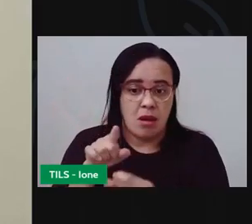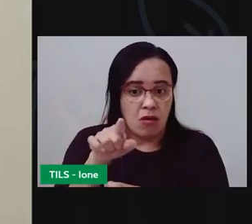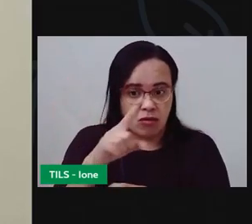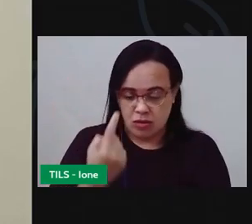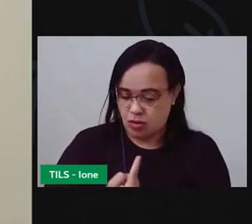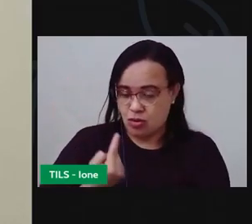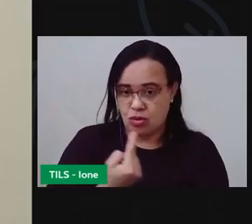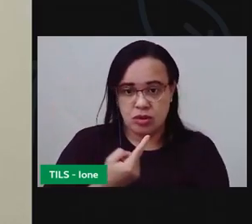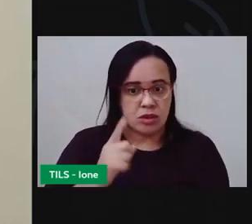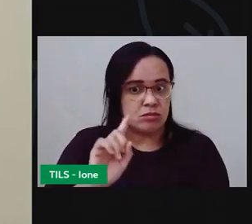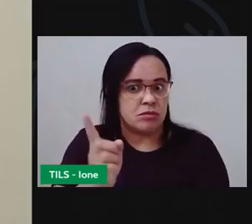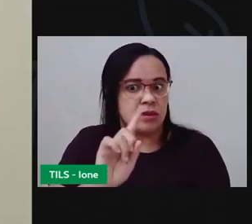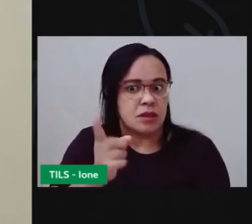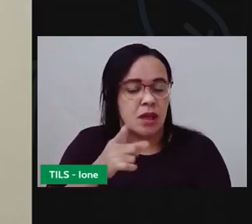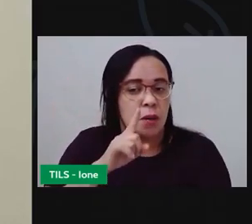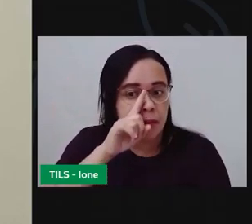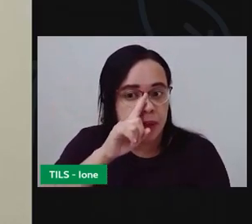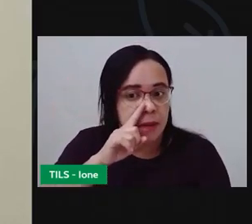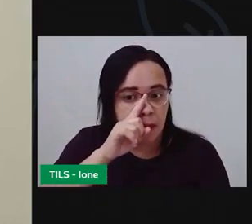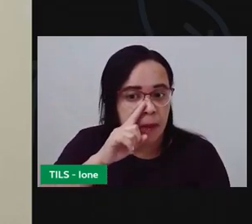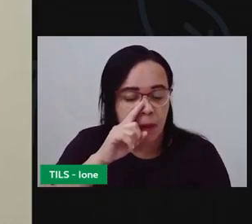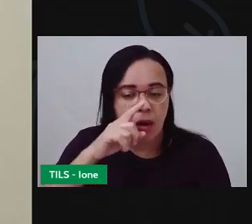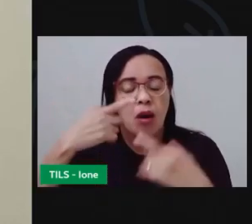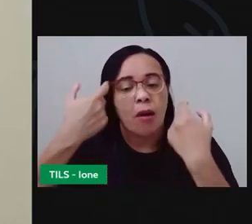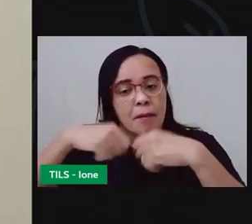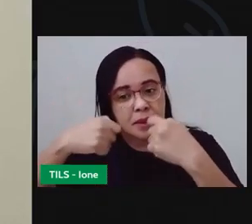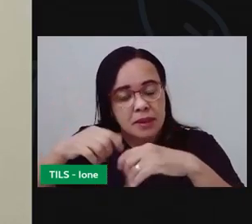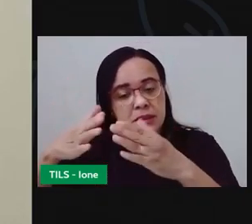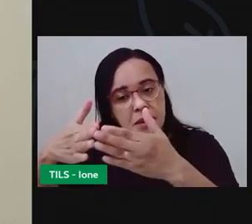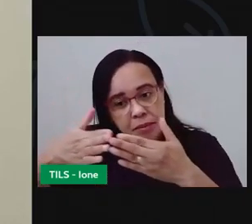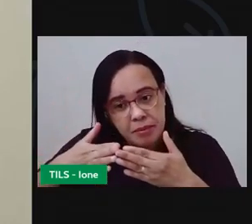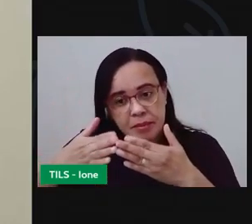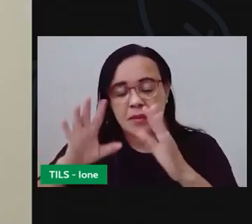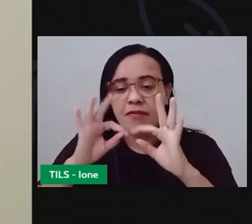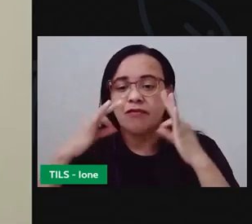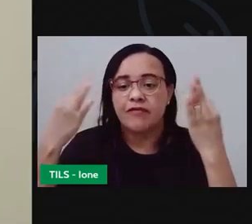fazer os recortes para você.